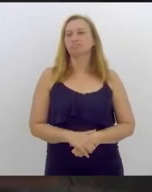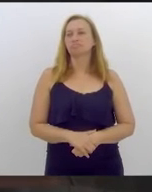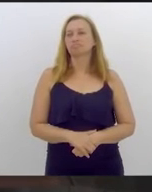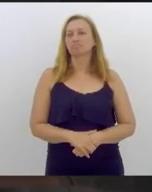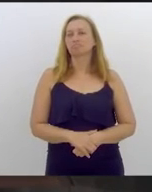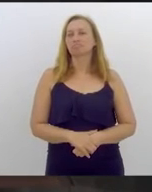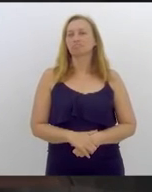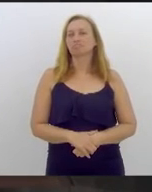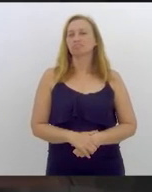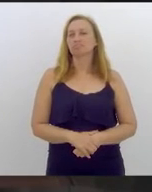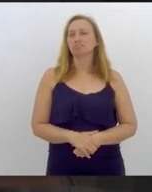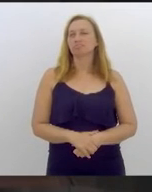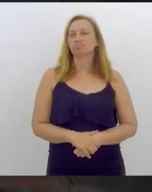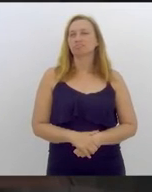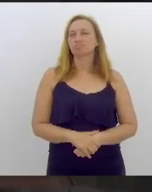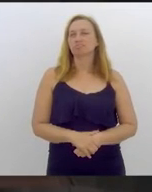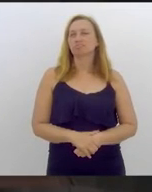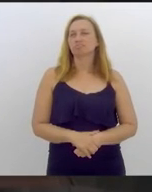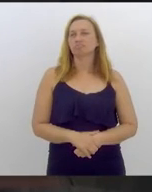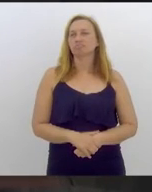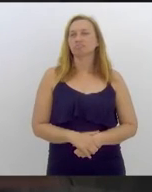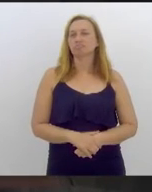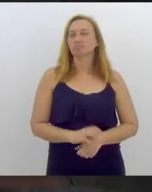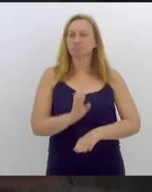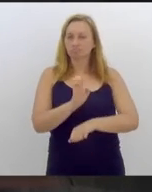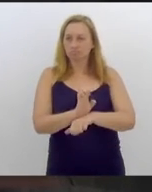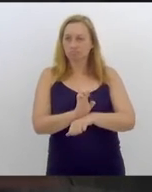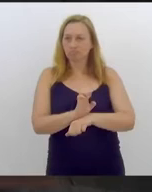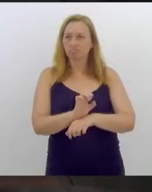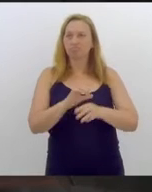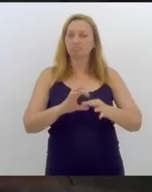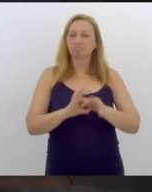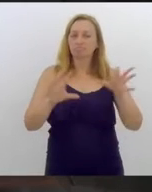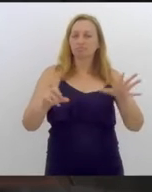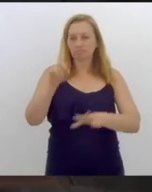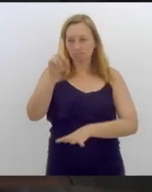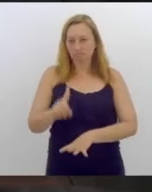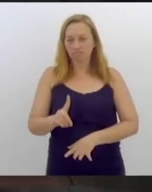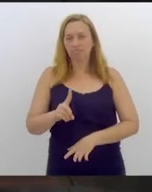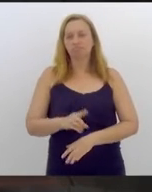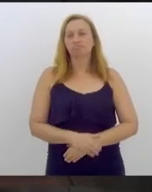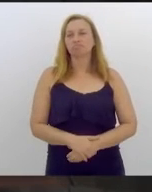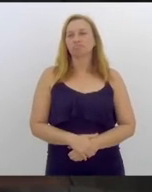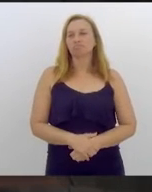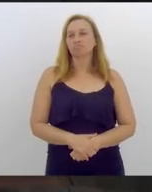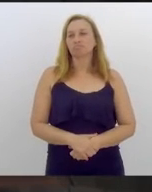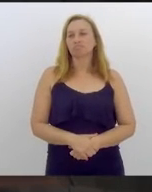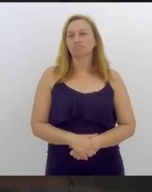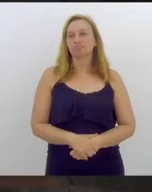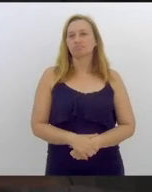encaram a democracia e o funcionamento do Estado democrático de direito